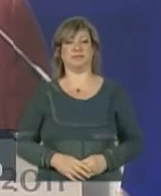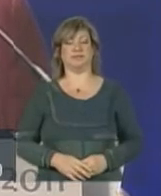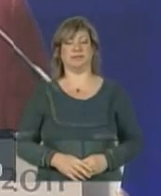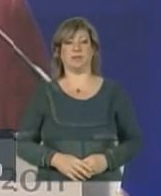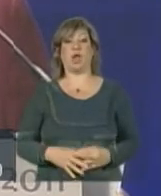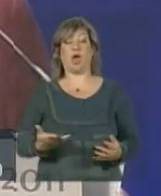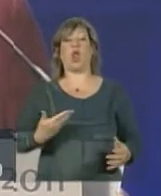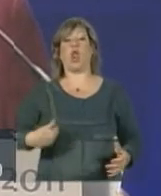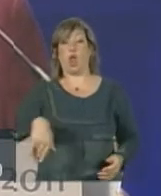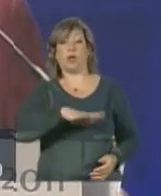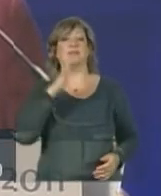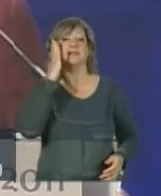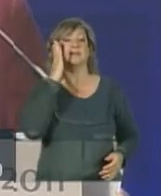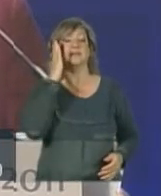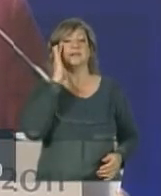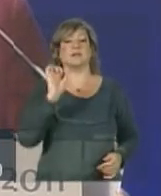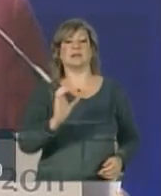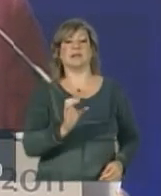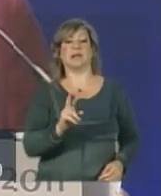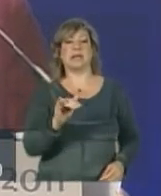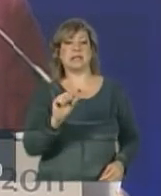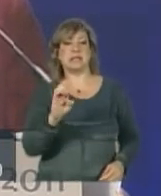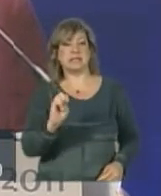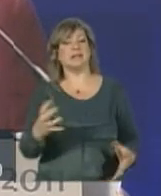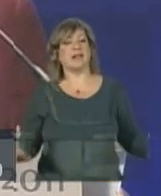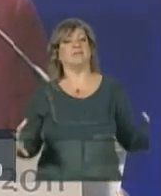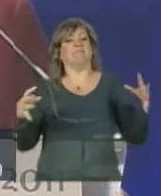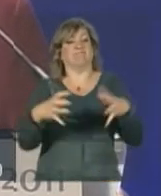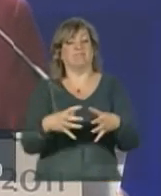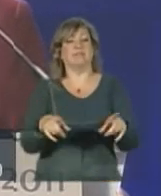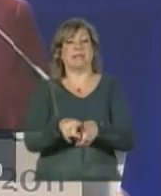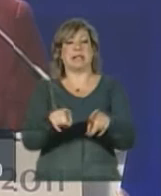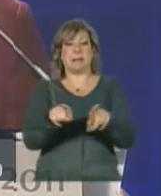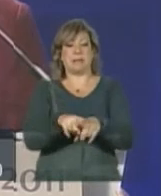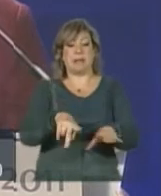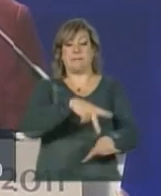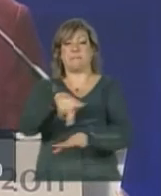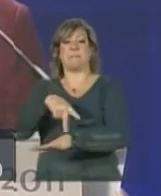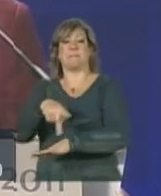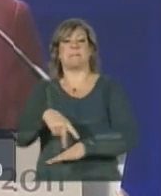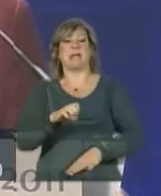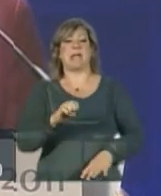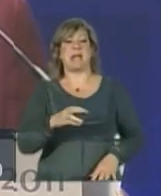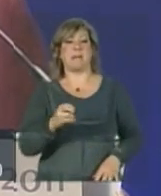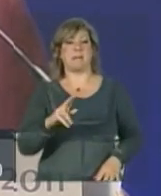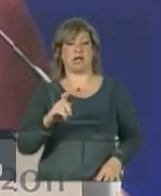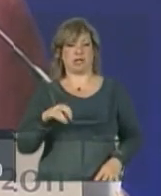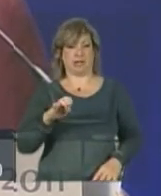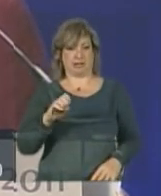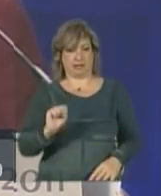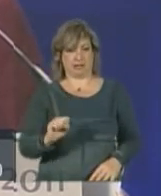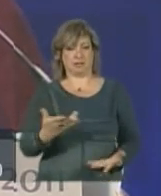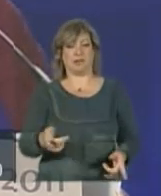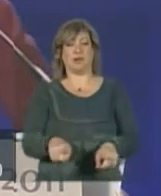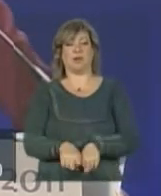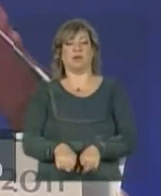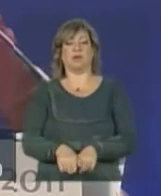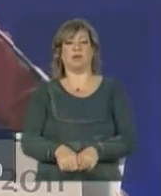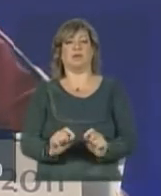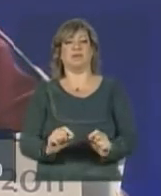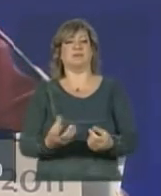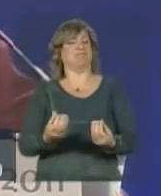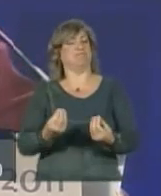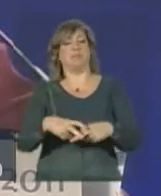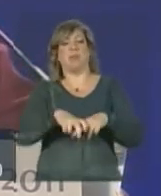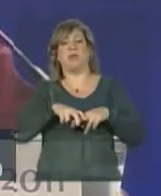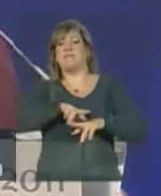Nós sabemos que a crise afeta também os países emergentes, através de vários